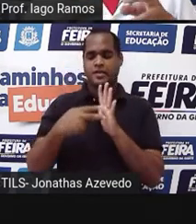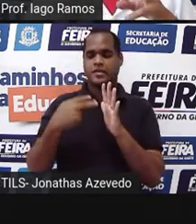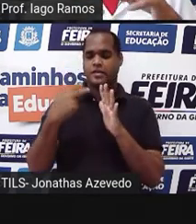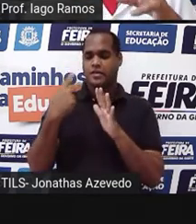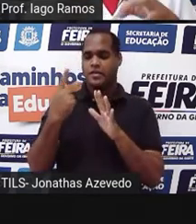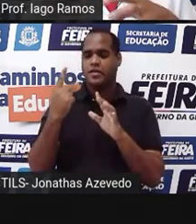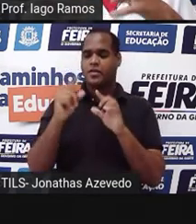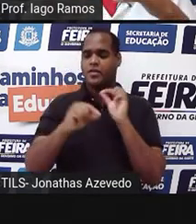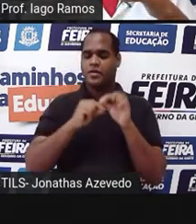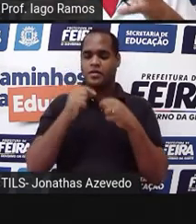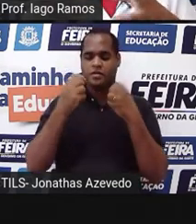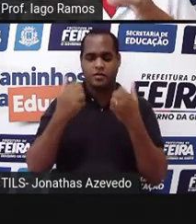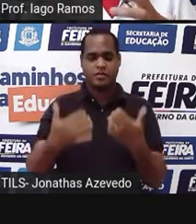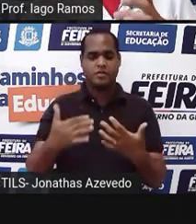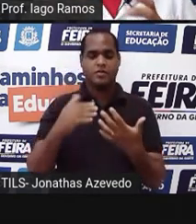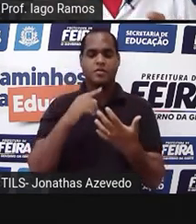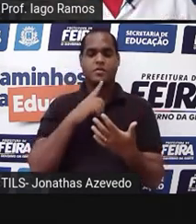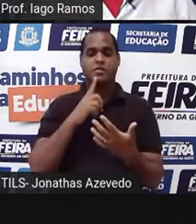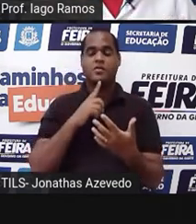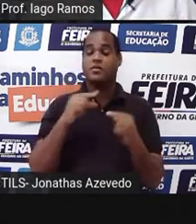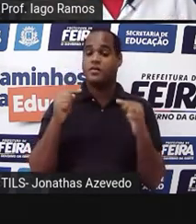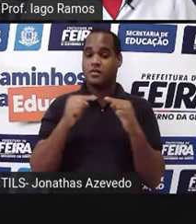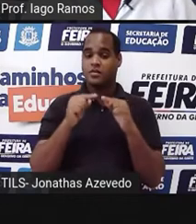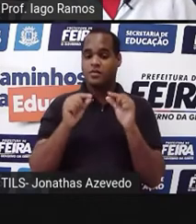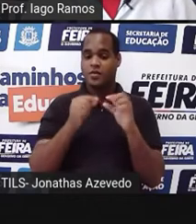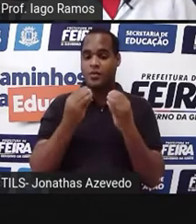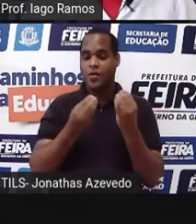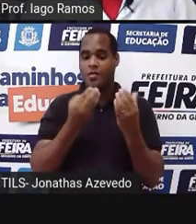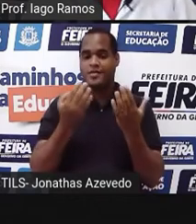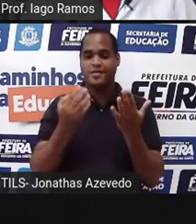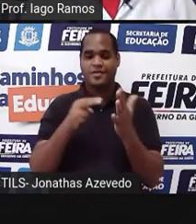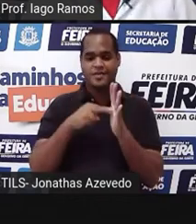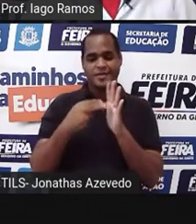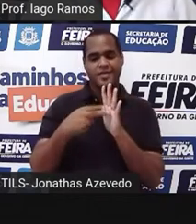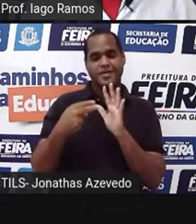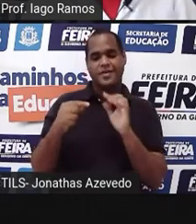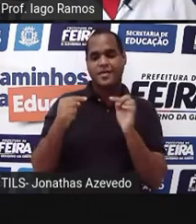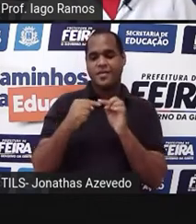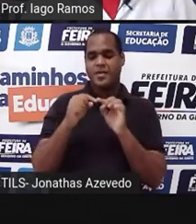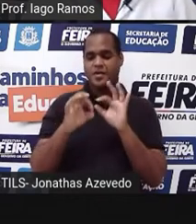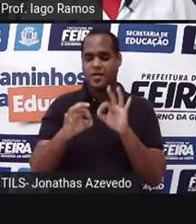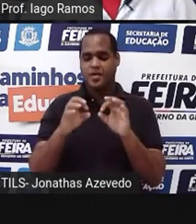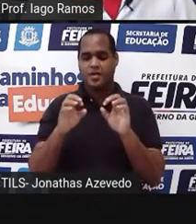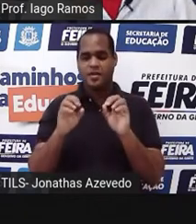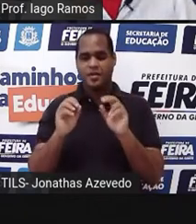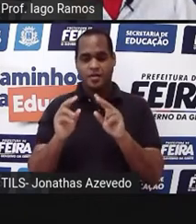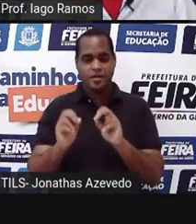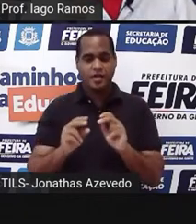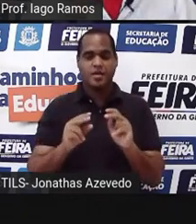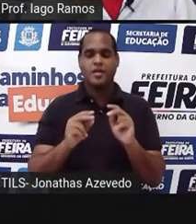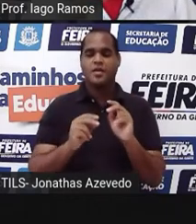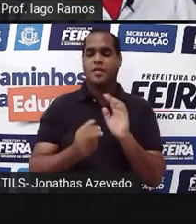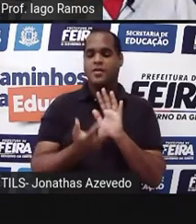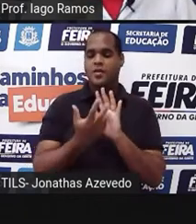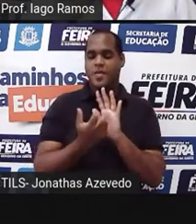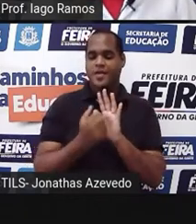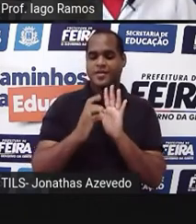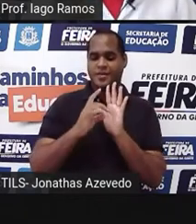a gente começa a entender como funciona a semelhança entre figuras geométricas. Tá